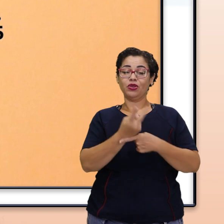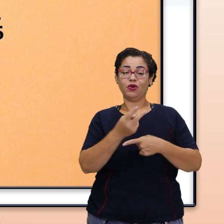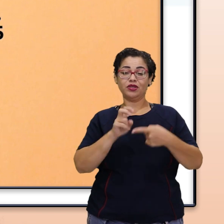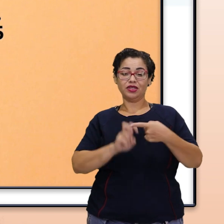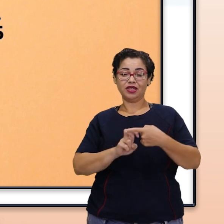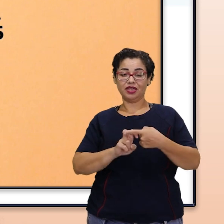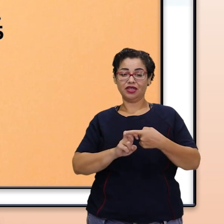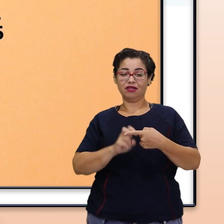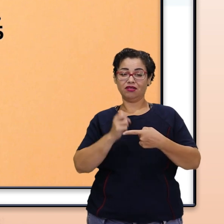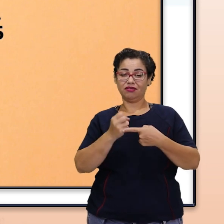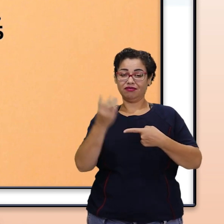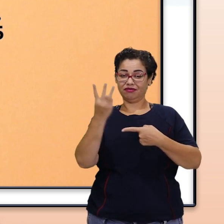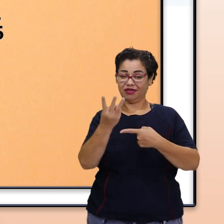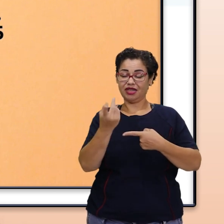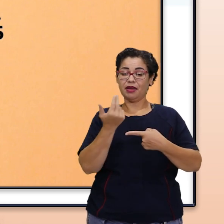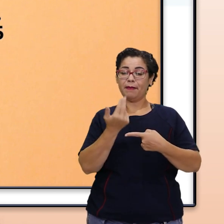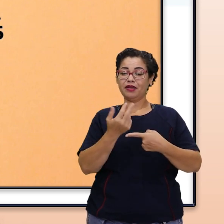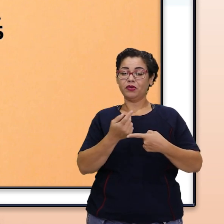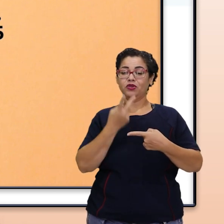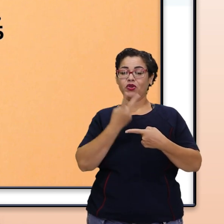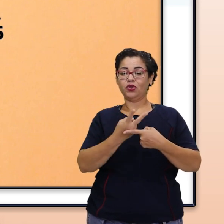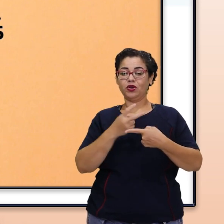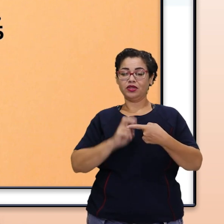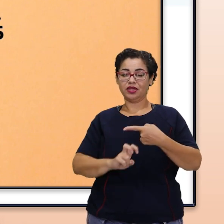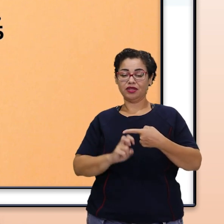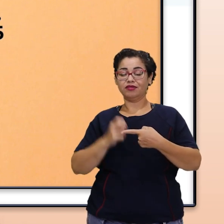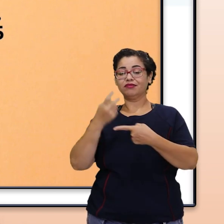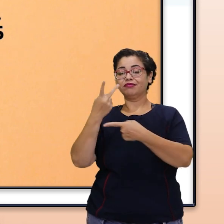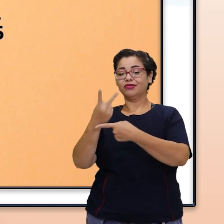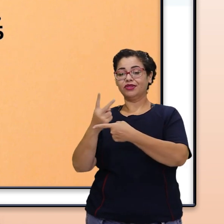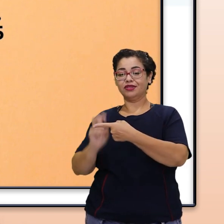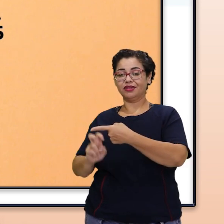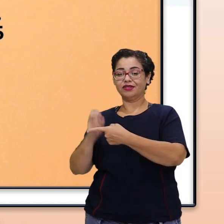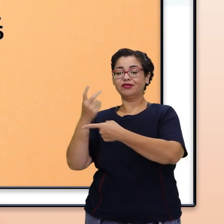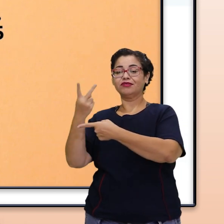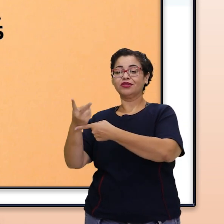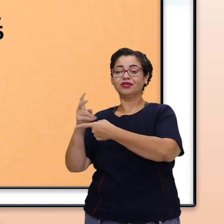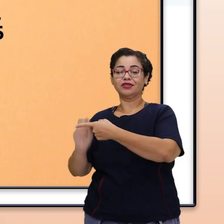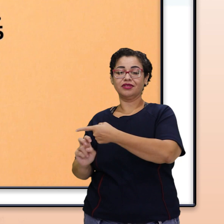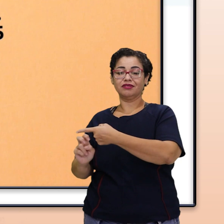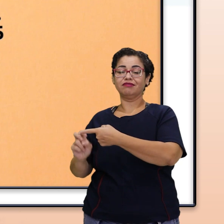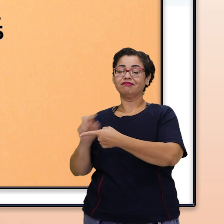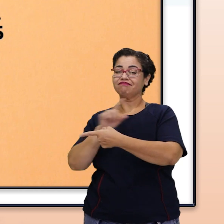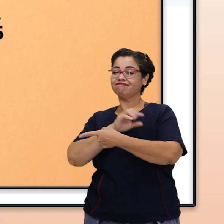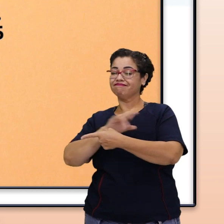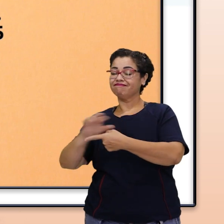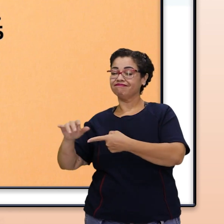Então, 2/5 elevado ao cubo é o mesmo que 2/5 vezes 2/5 vezes